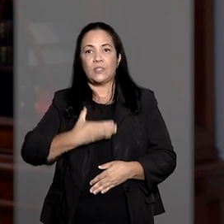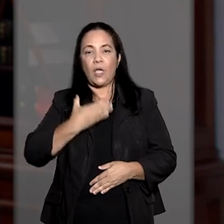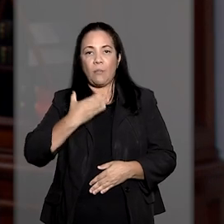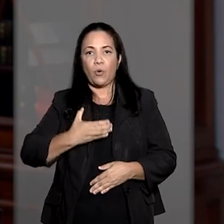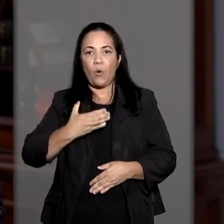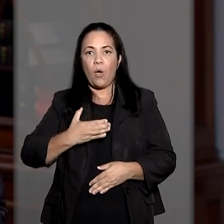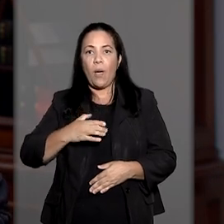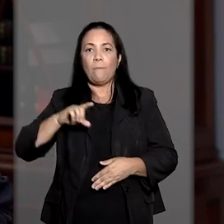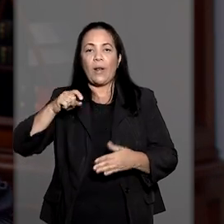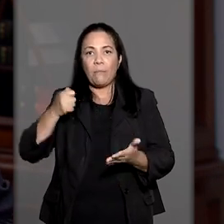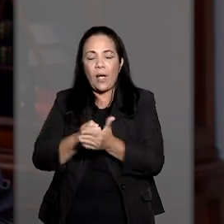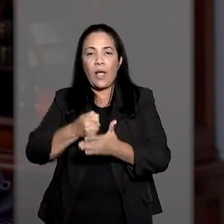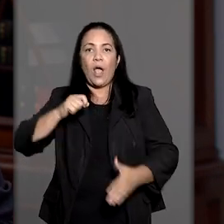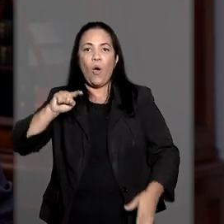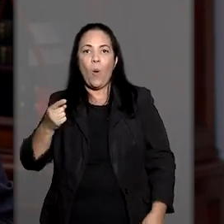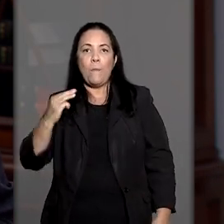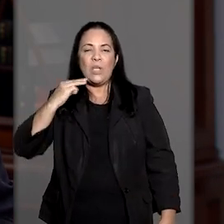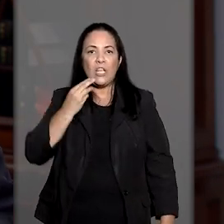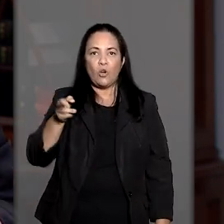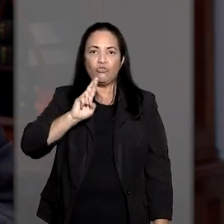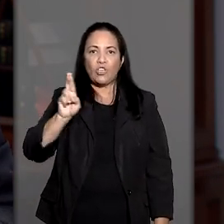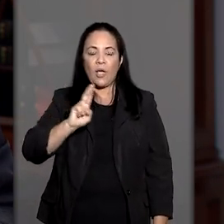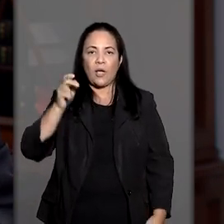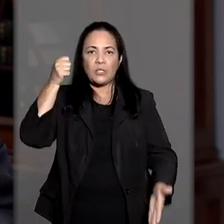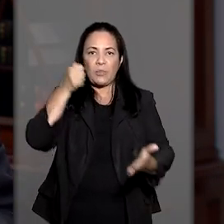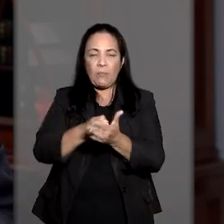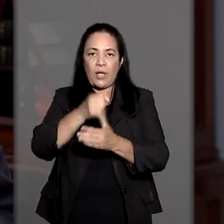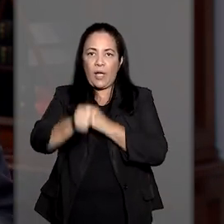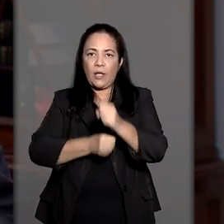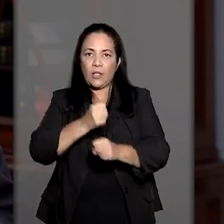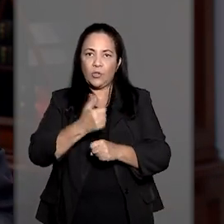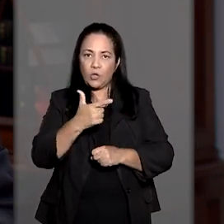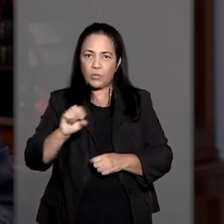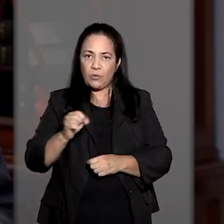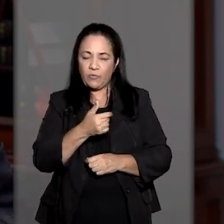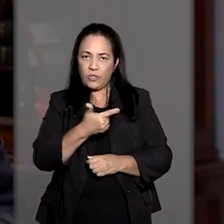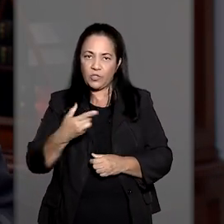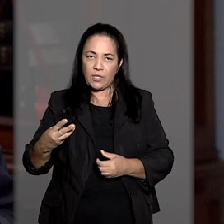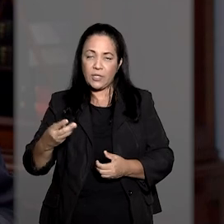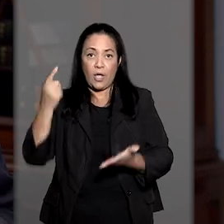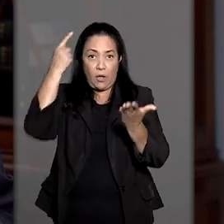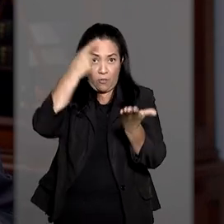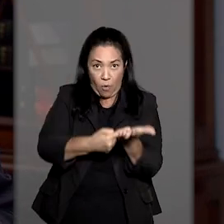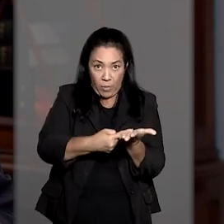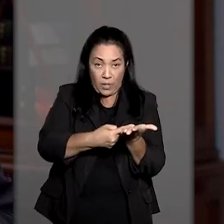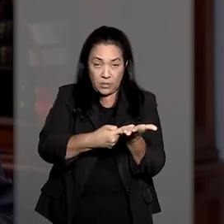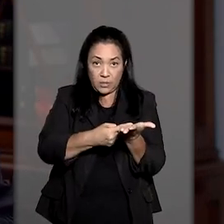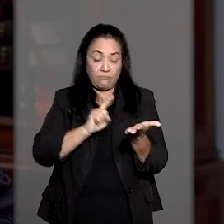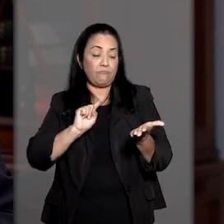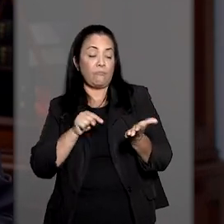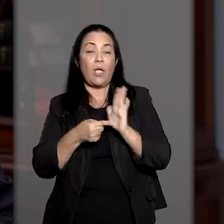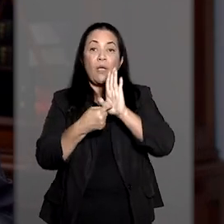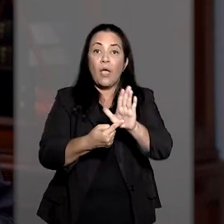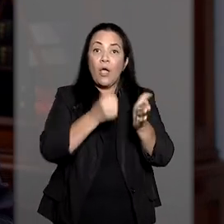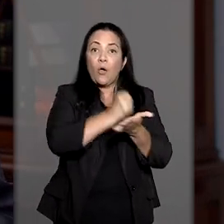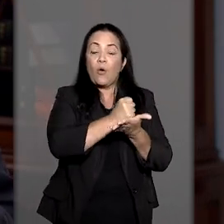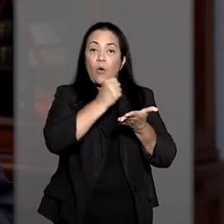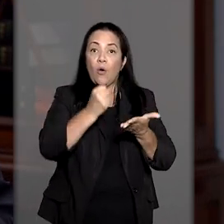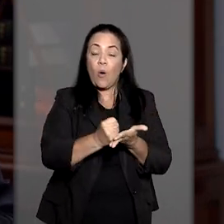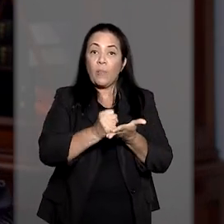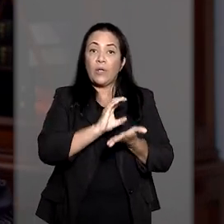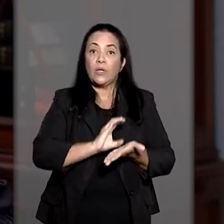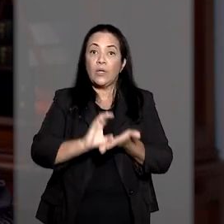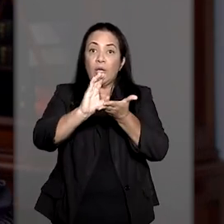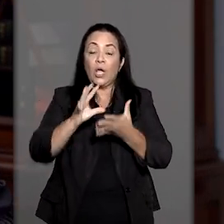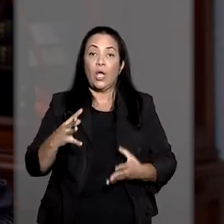para empenhar um milhão de reais a ser pago no próximo ano como forma de confirmação do contrato que prevê